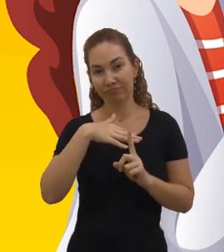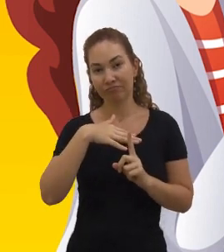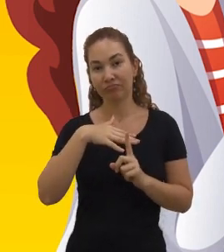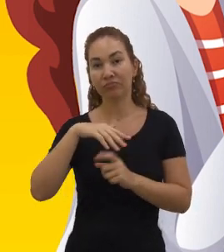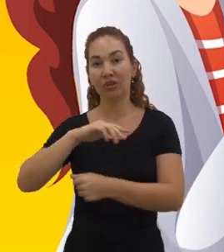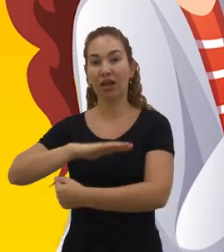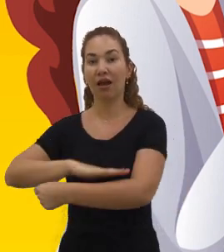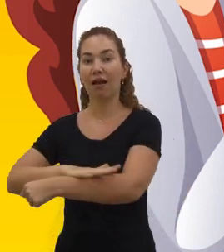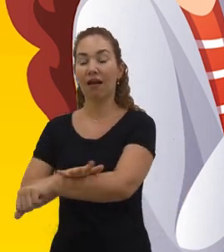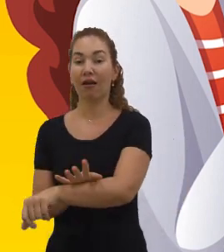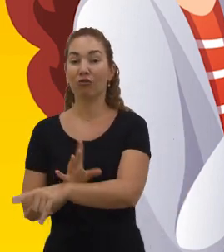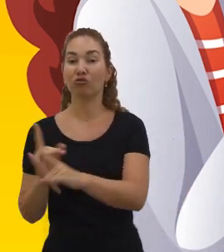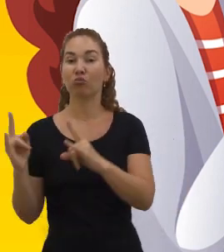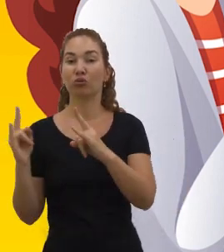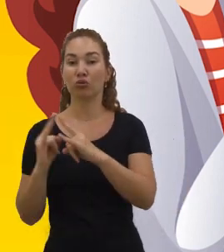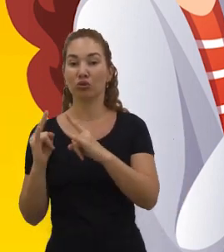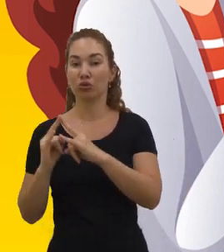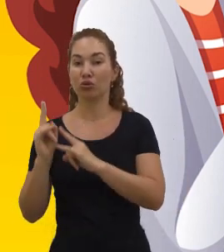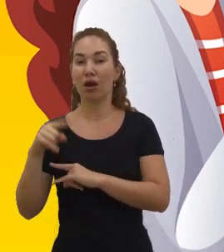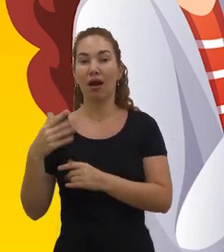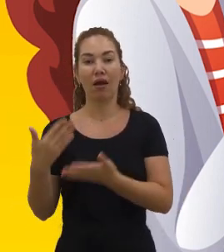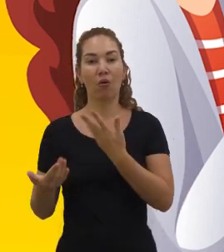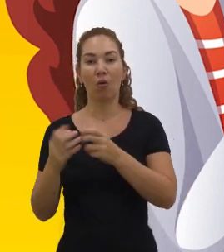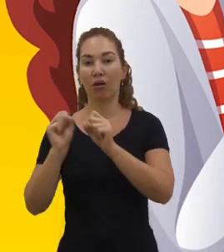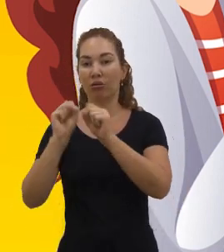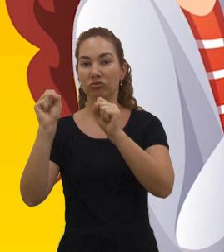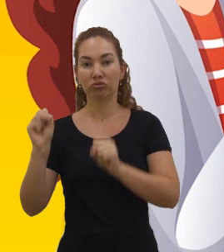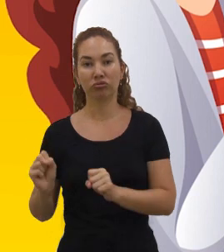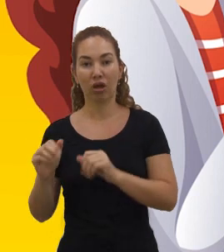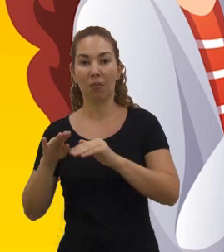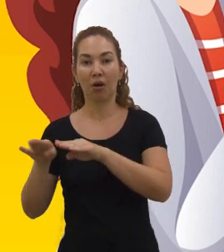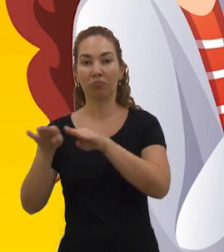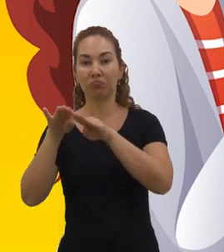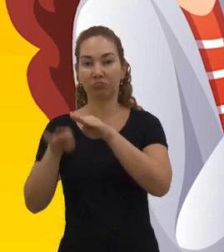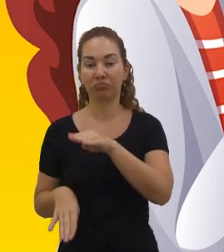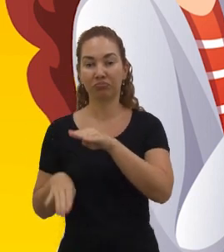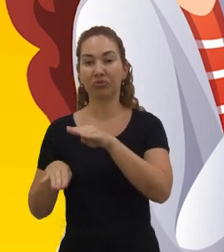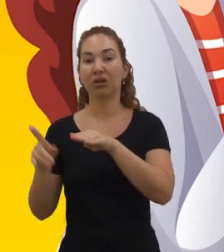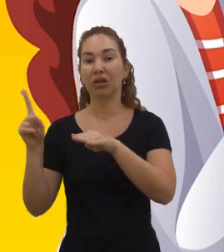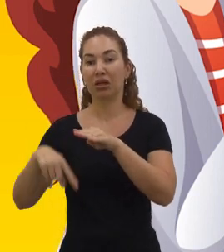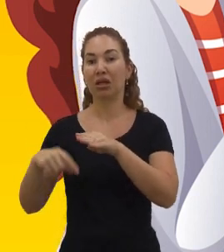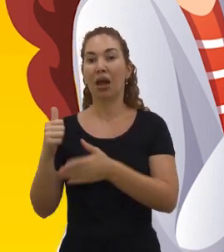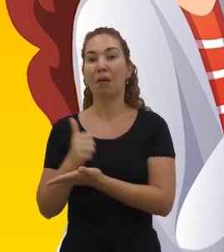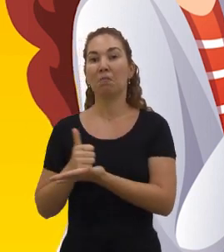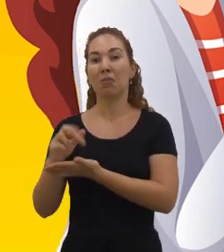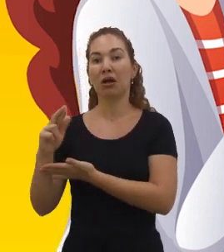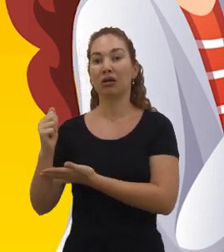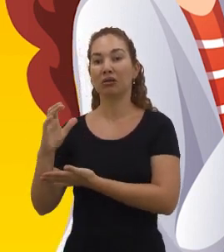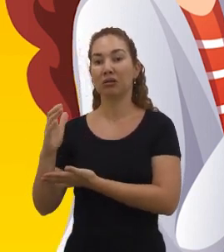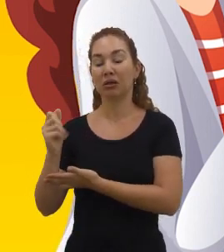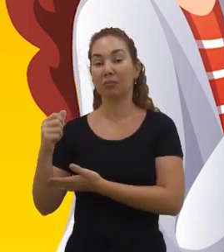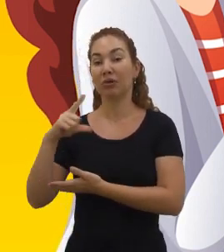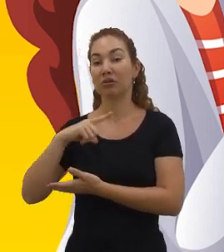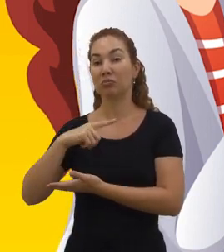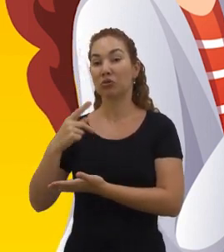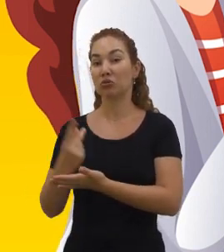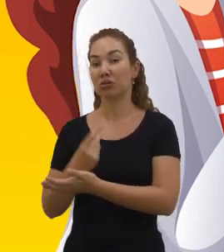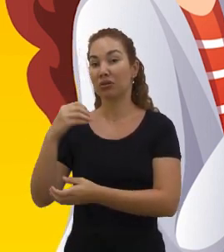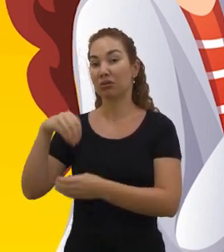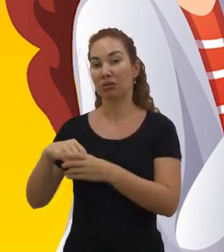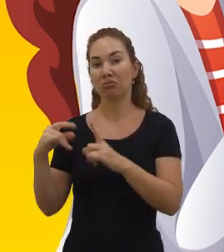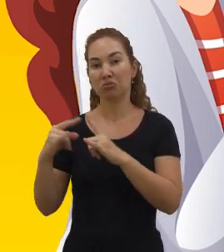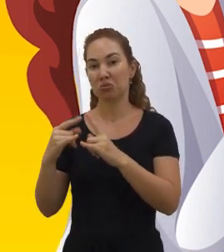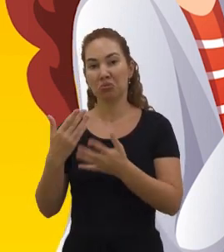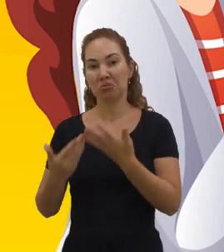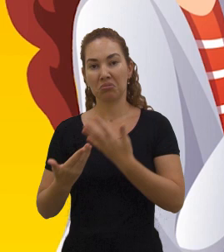E o racismo institucional é qualquer sistema de desigualdade que se baseia em raça que pode ocorrer em instituições, tanto como